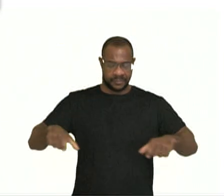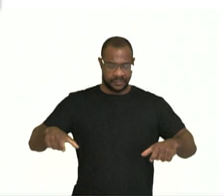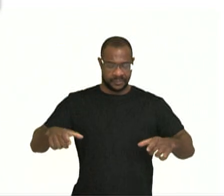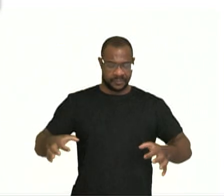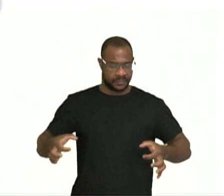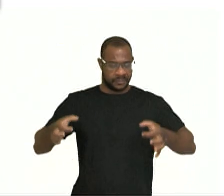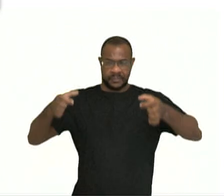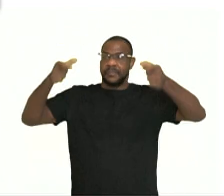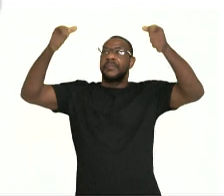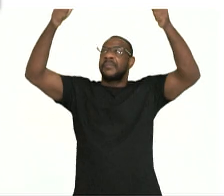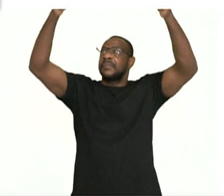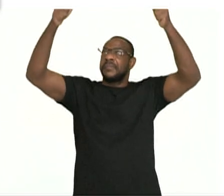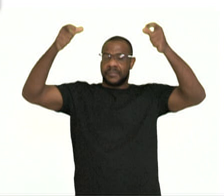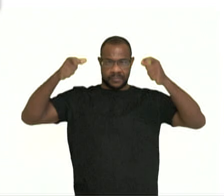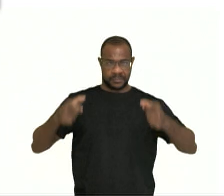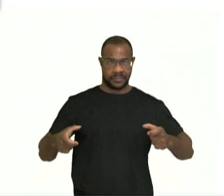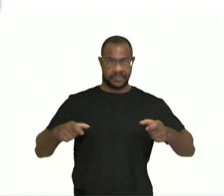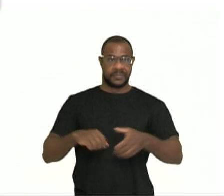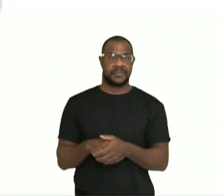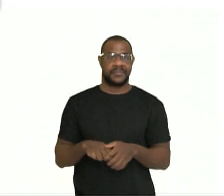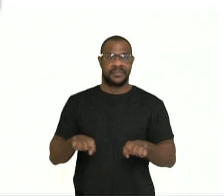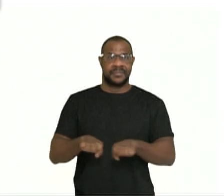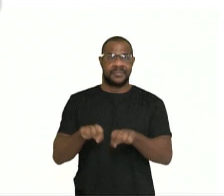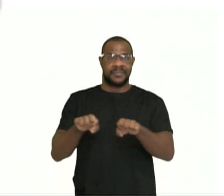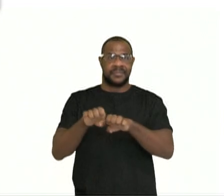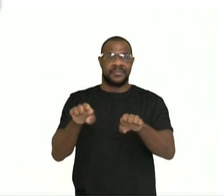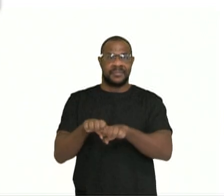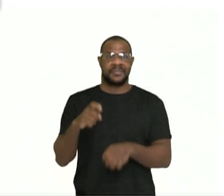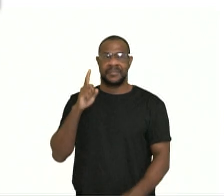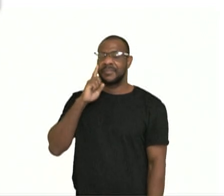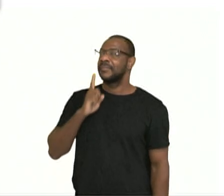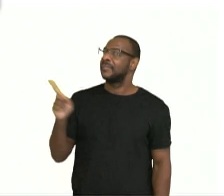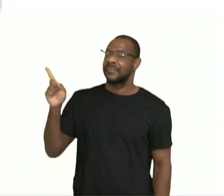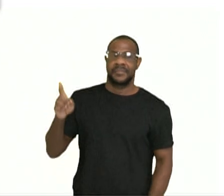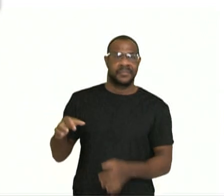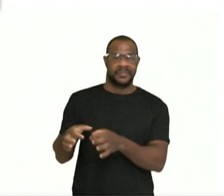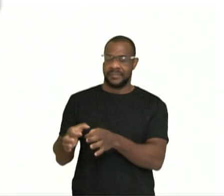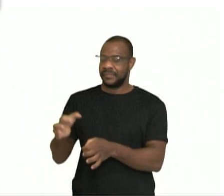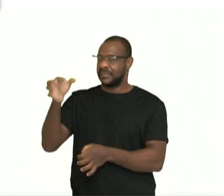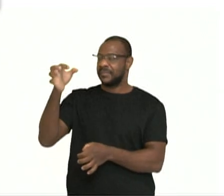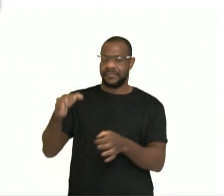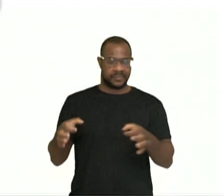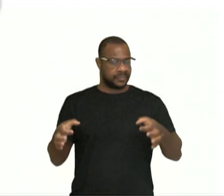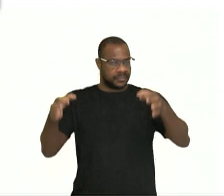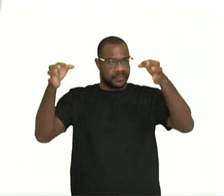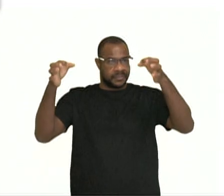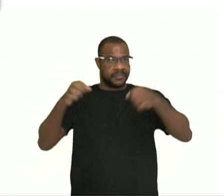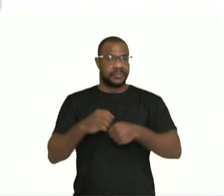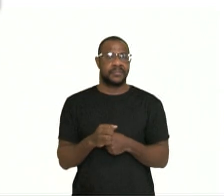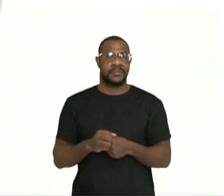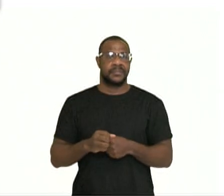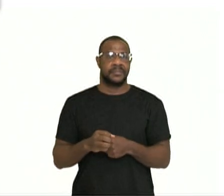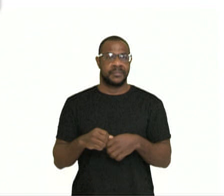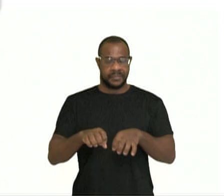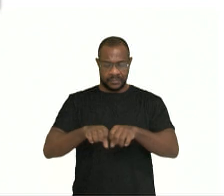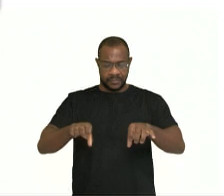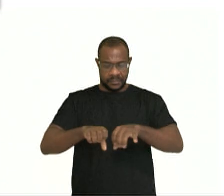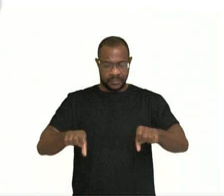extremamente simples. Então, a estrutura lá tem a madeira segurando e as cordas, e eles vão fazer